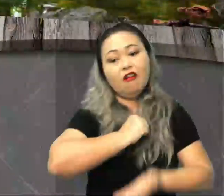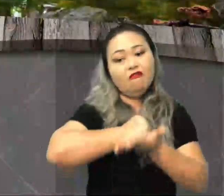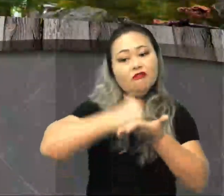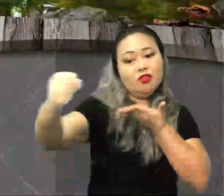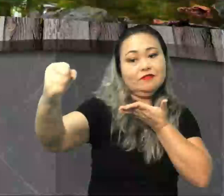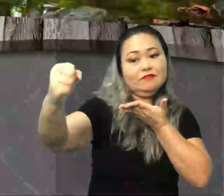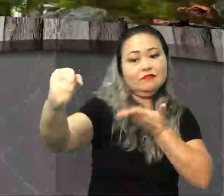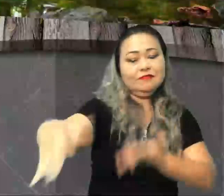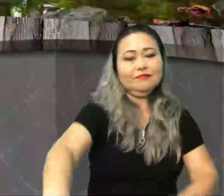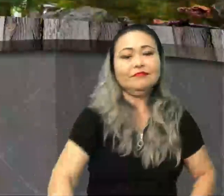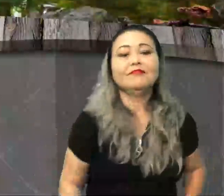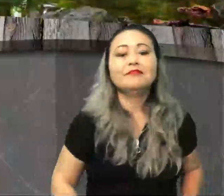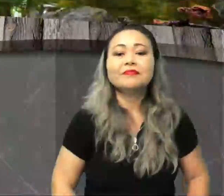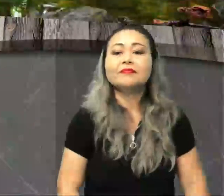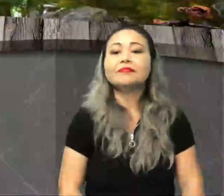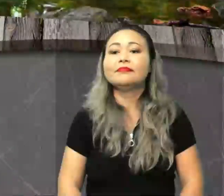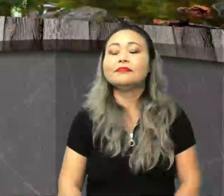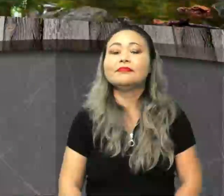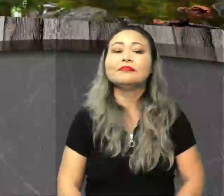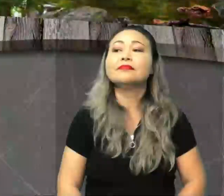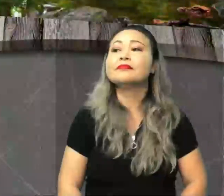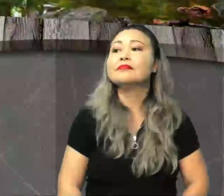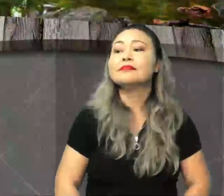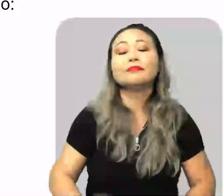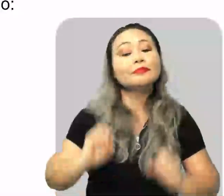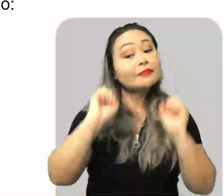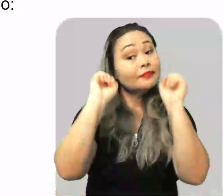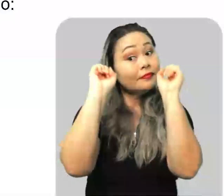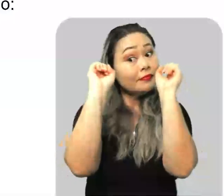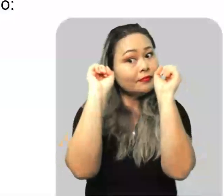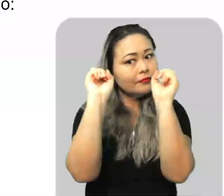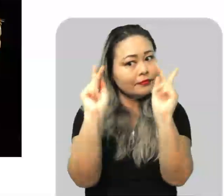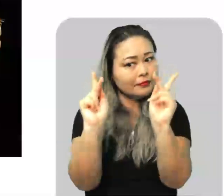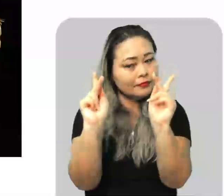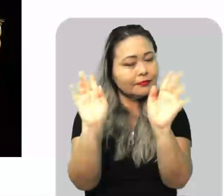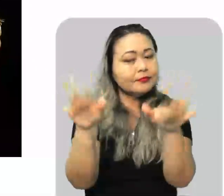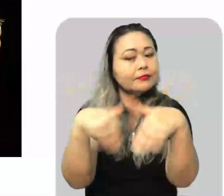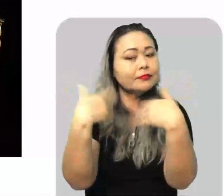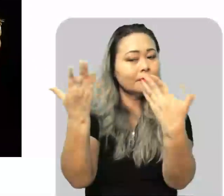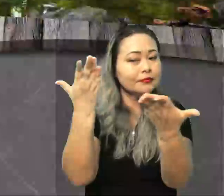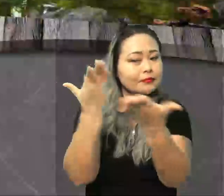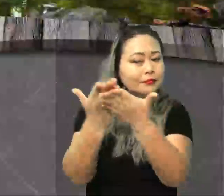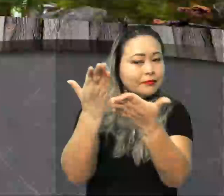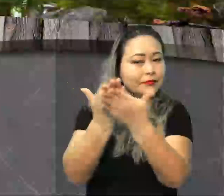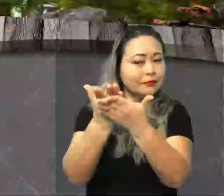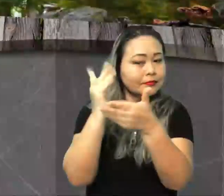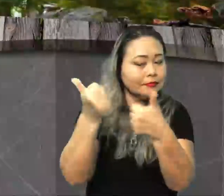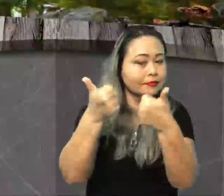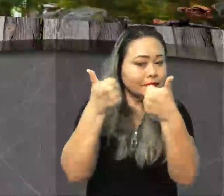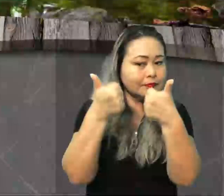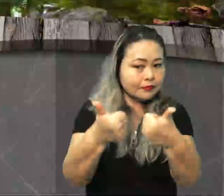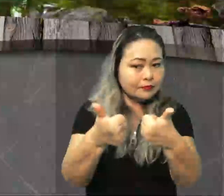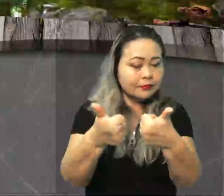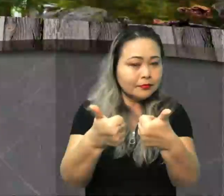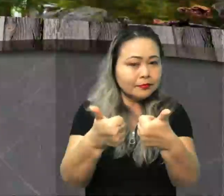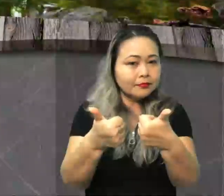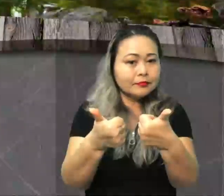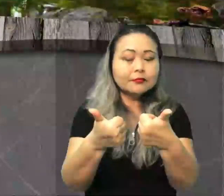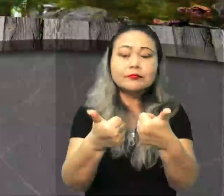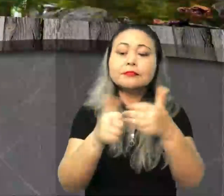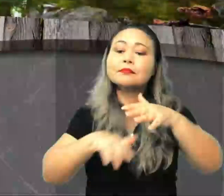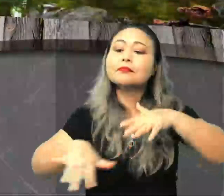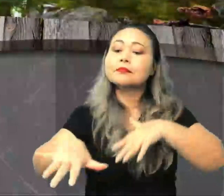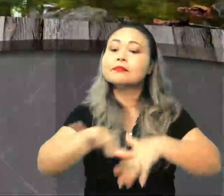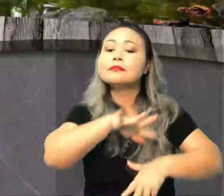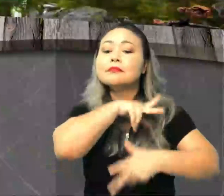foi. Tá bom? Deixa eu ver. Ok, gente, então essa foi a nossa aula, tá? Sobre o